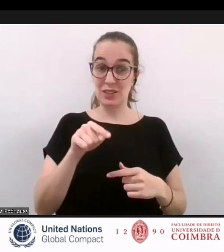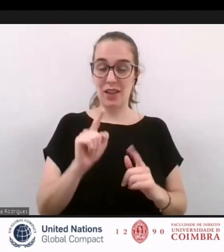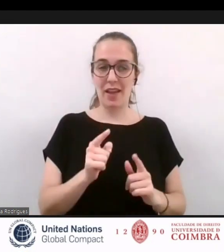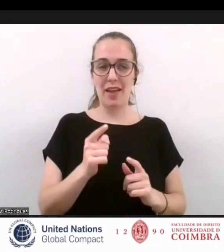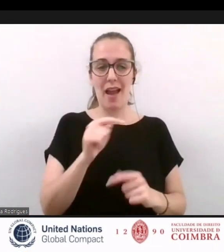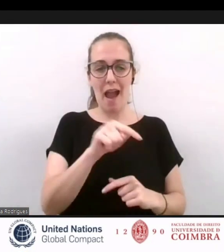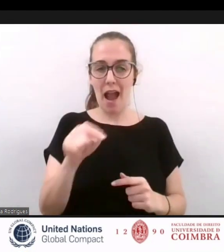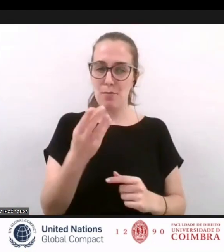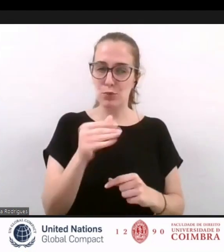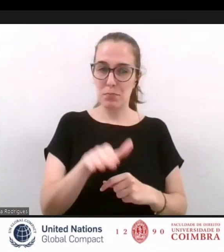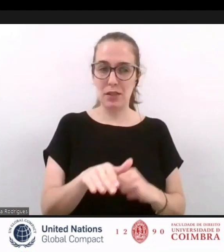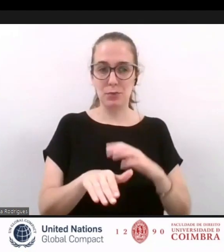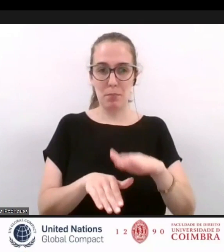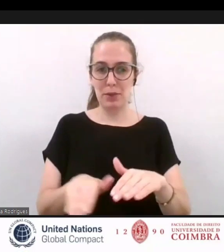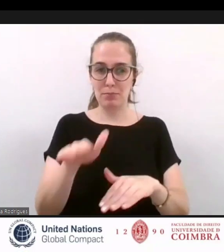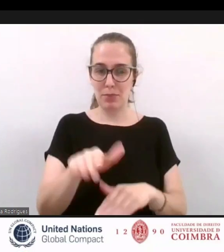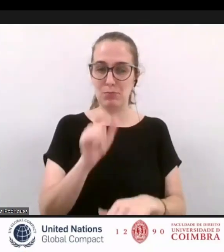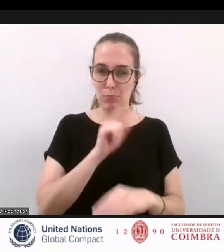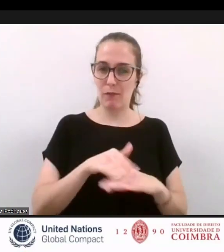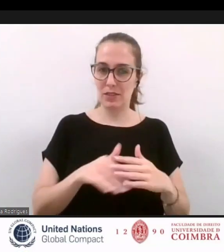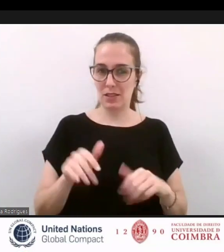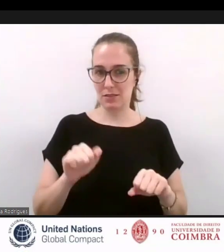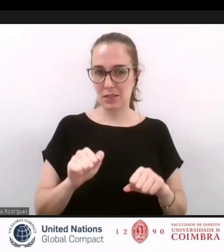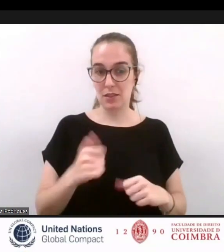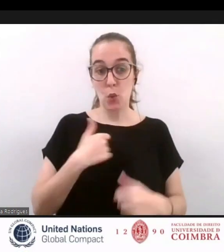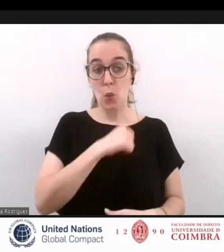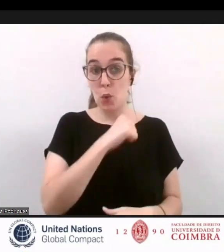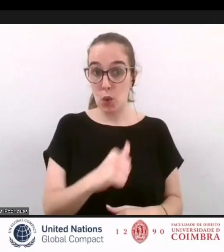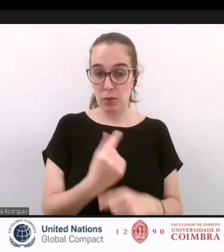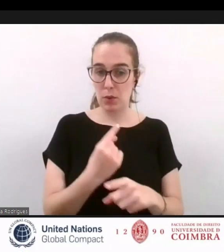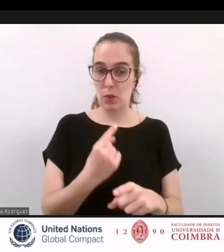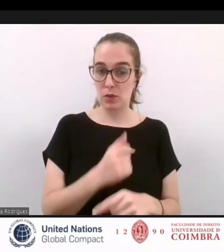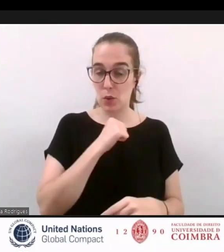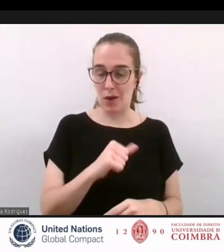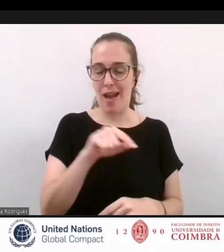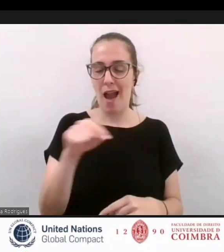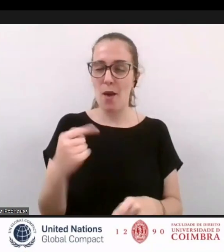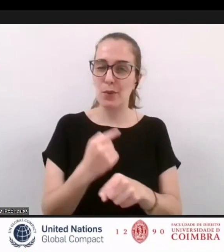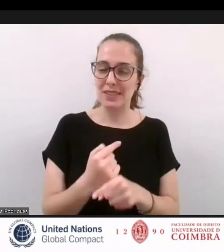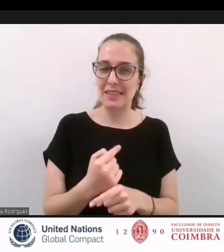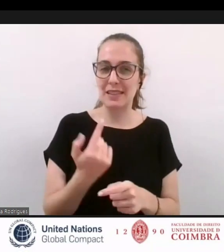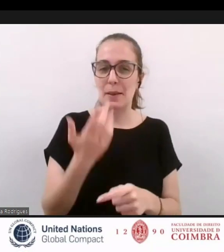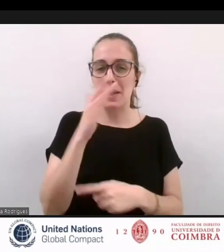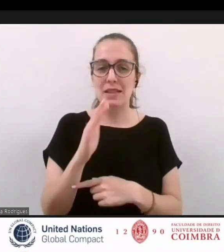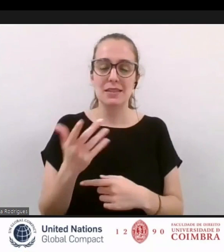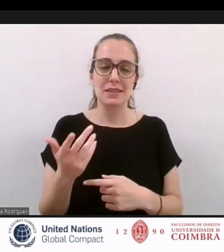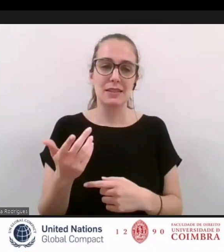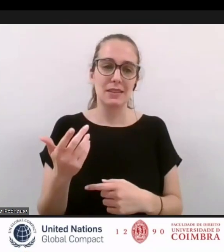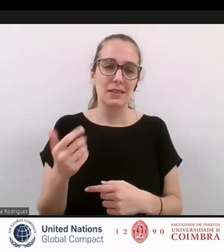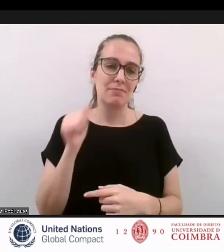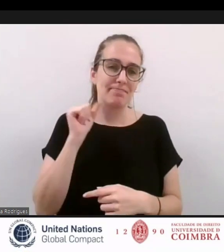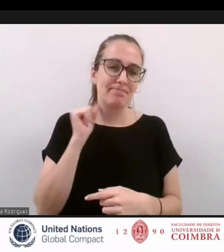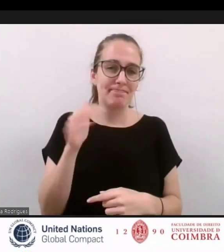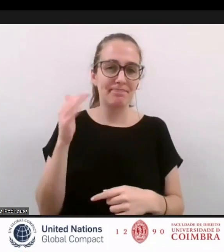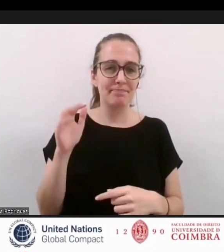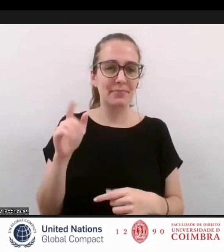que há muitos passos a dar nessa aproximação e concordo consigo, continua a ser algo que é interpretado como uma